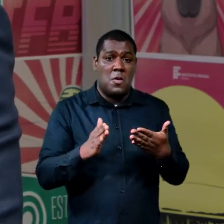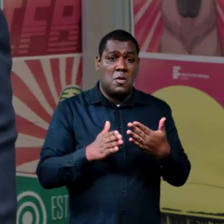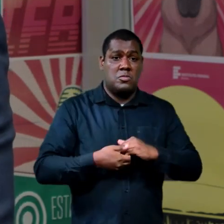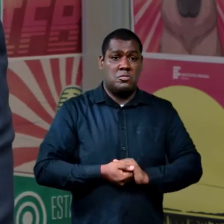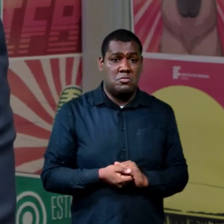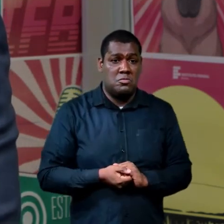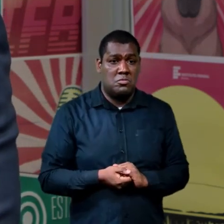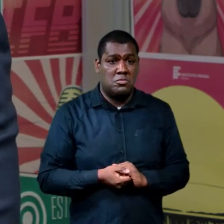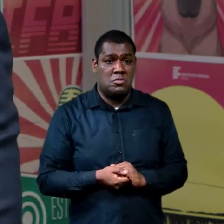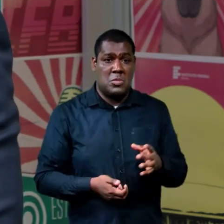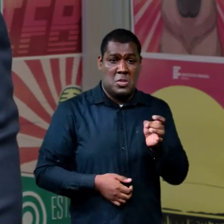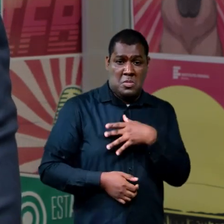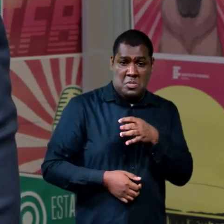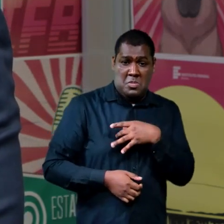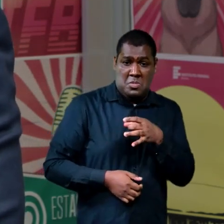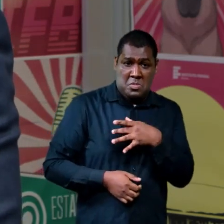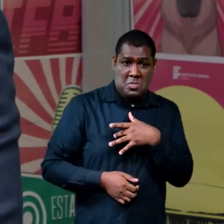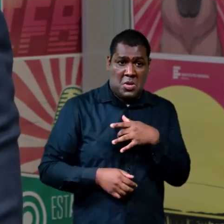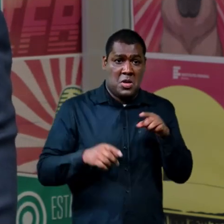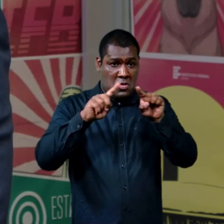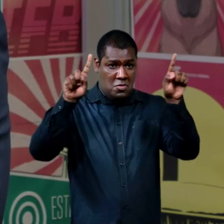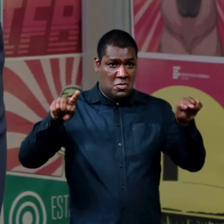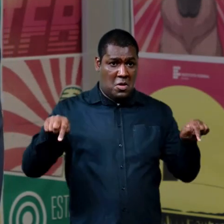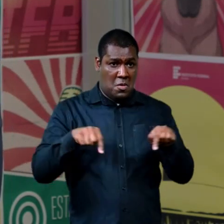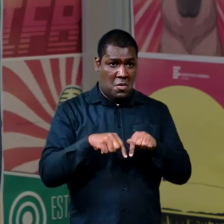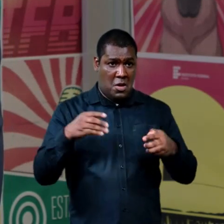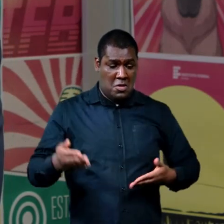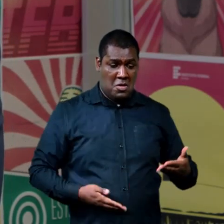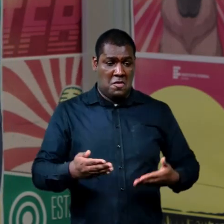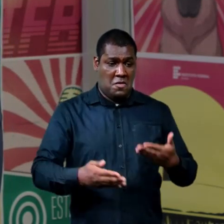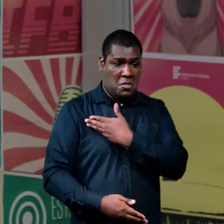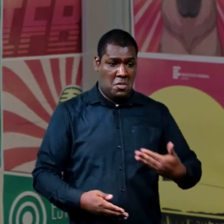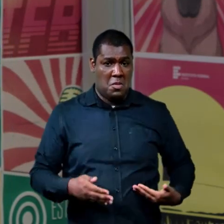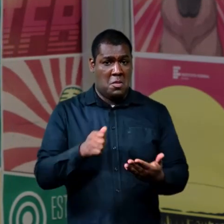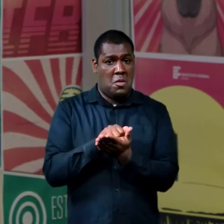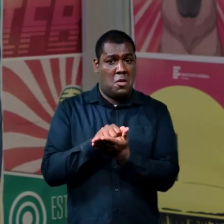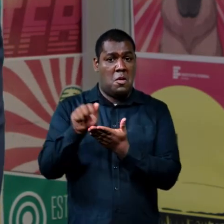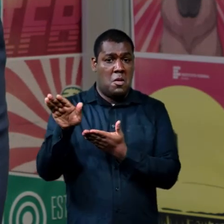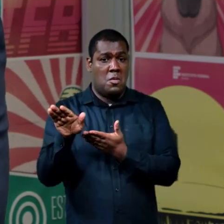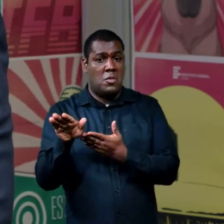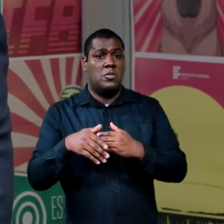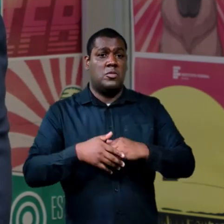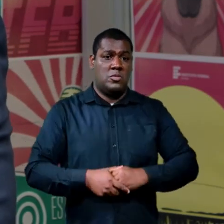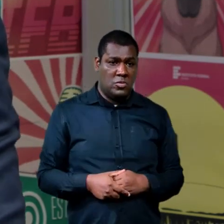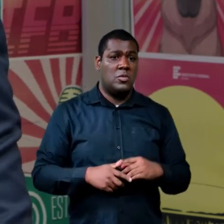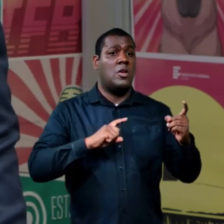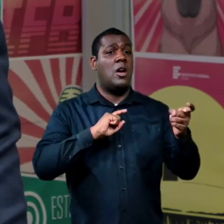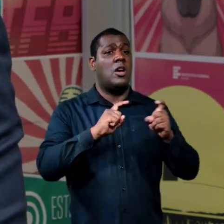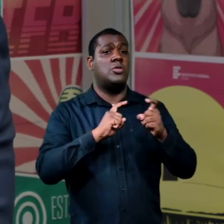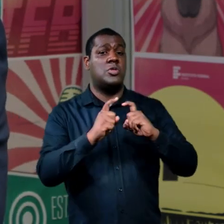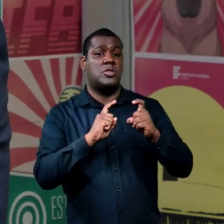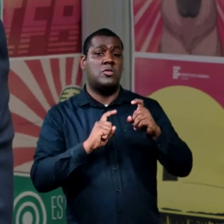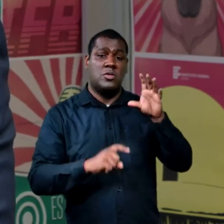gerariam advertências e suspensões, e outros enquadravam em situações de demissão. A administração